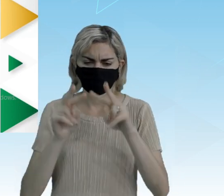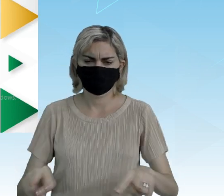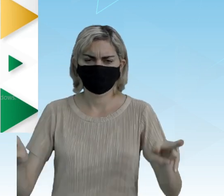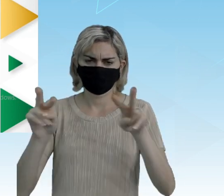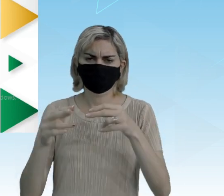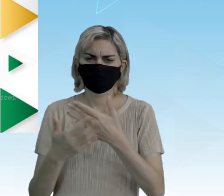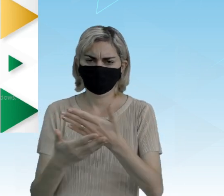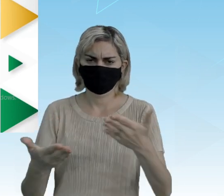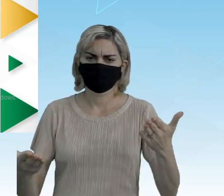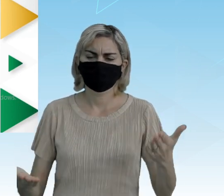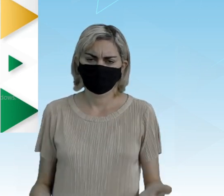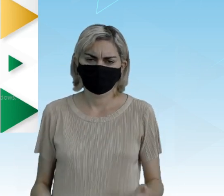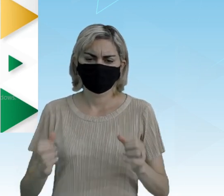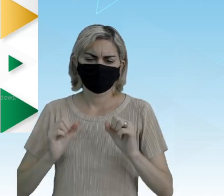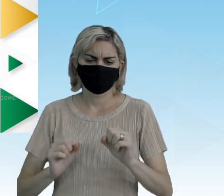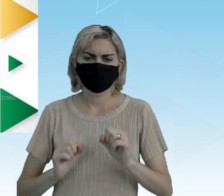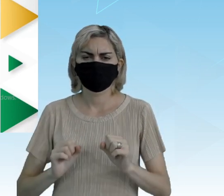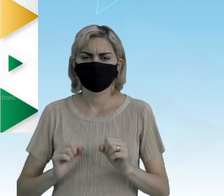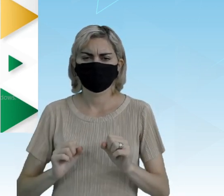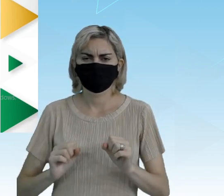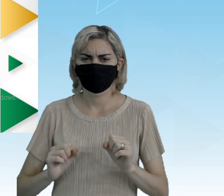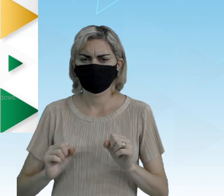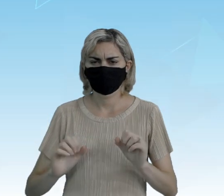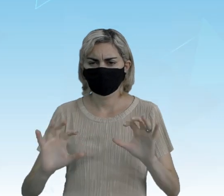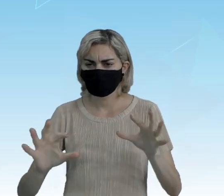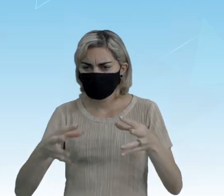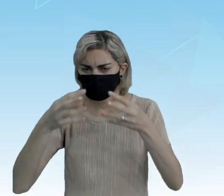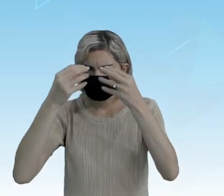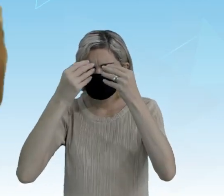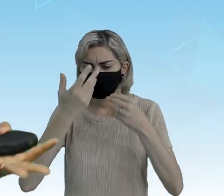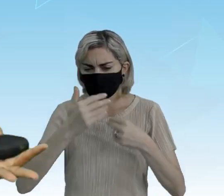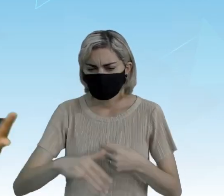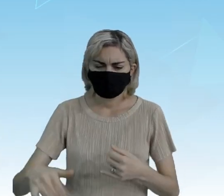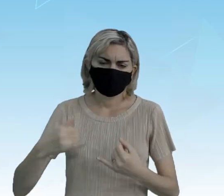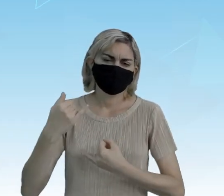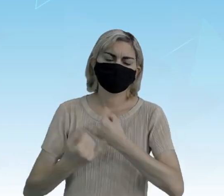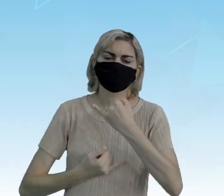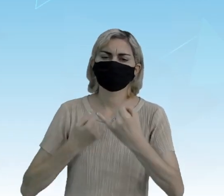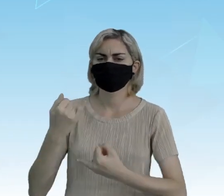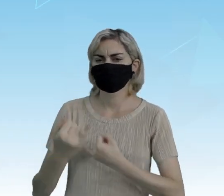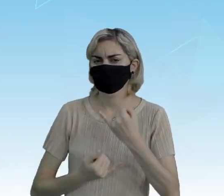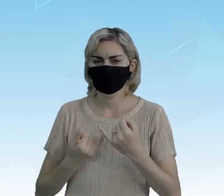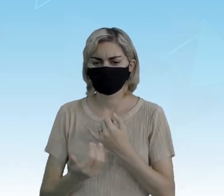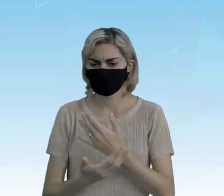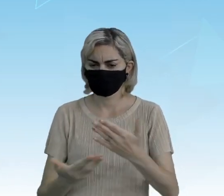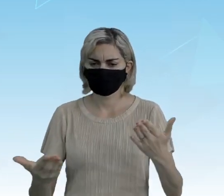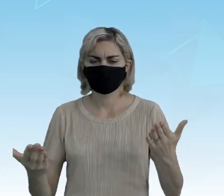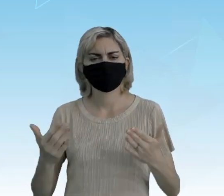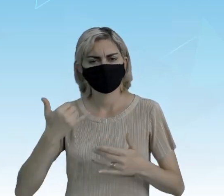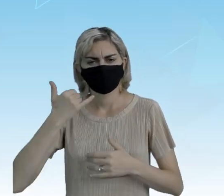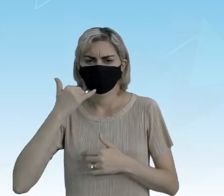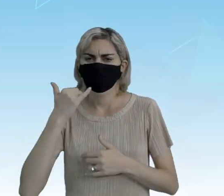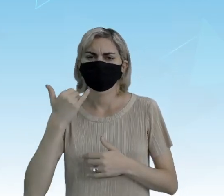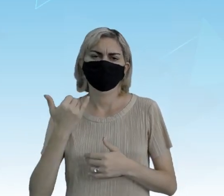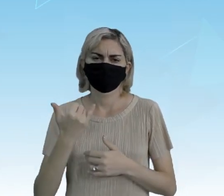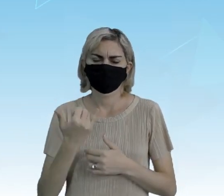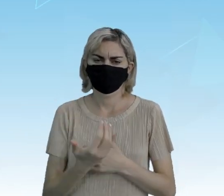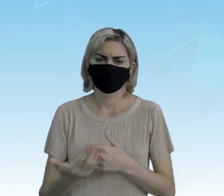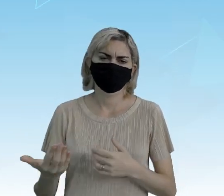dele, é como se estivesse roubando a infância dele, ao invés de ele estar brincando, ele está lá com o celular.